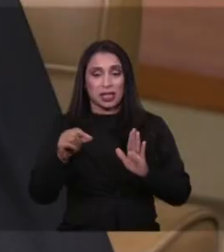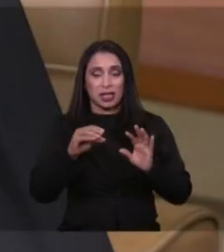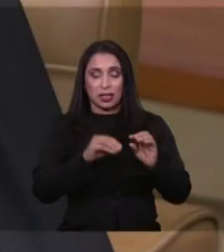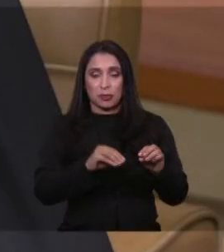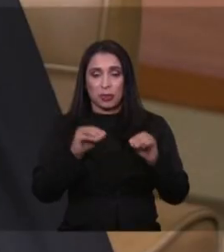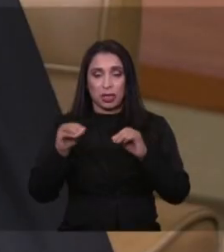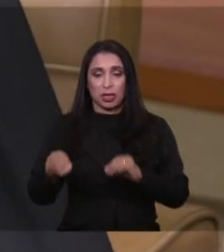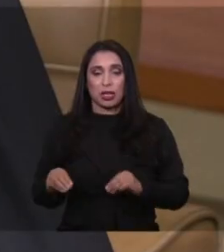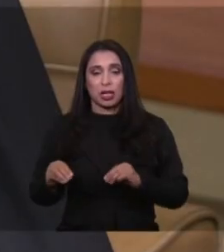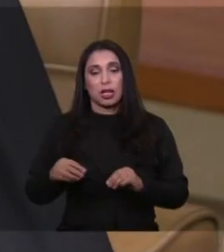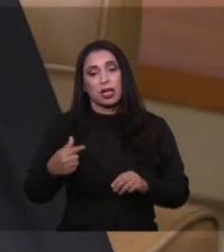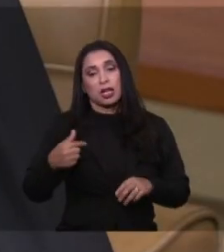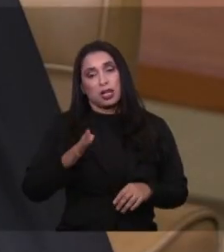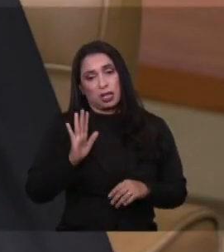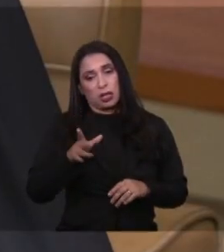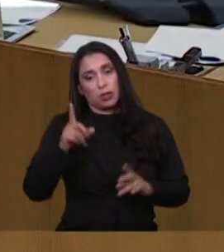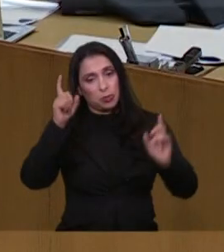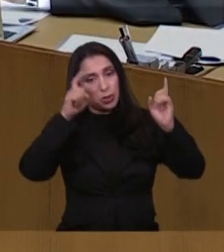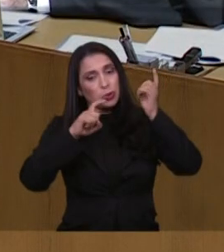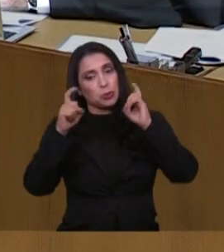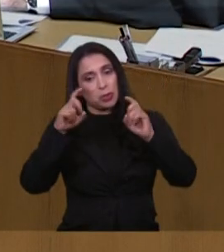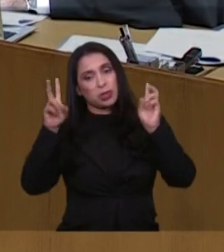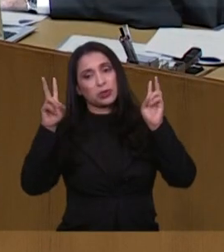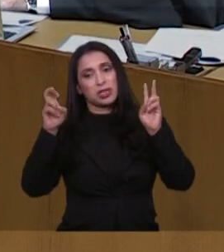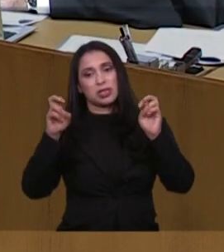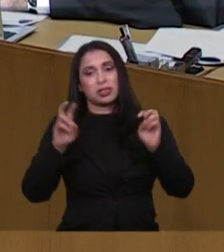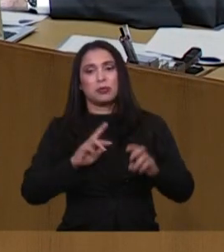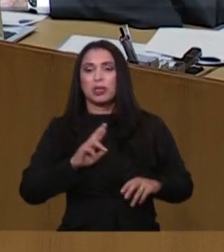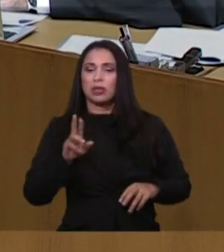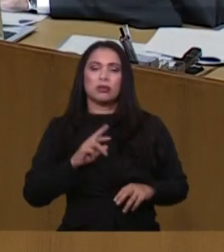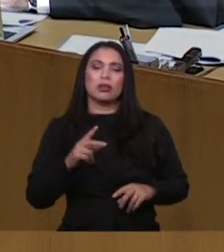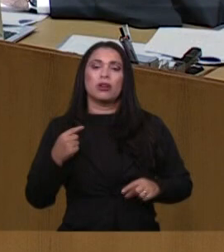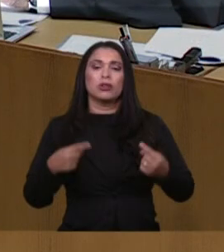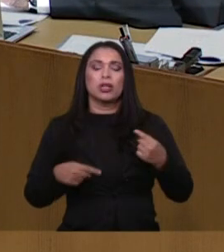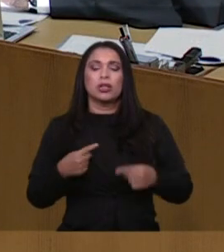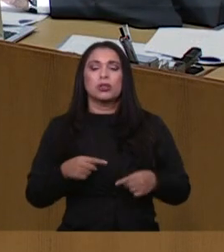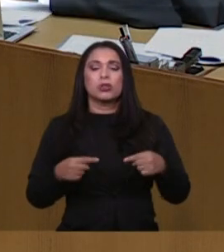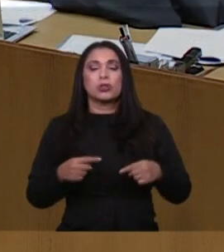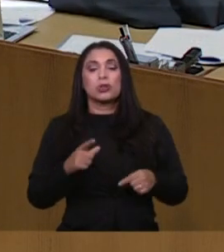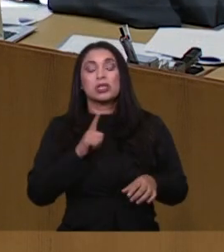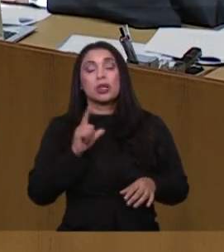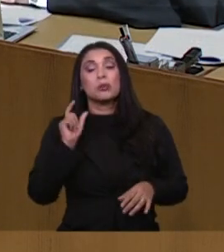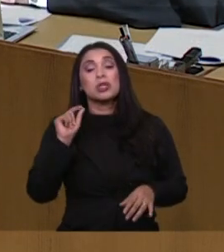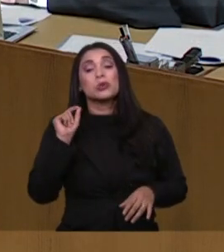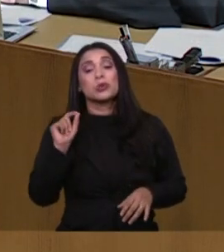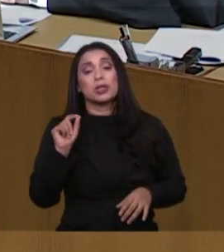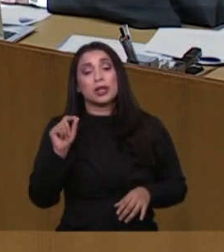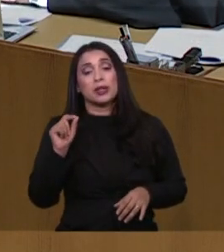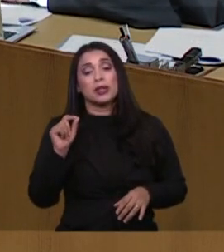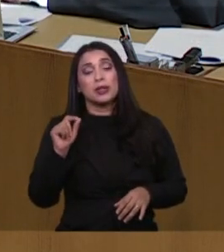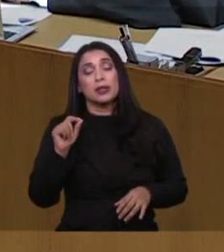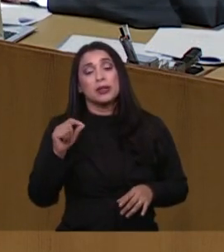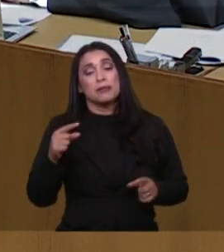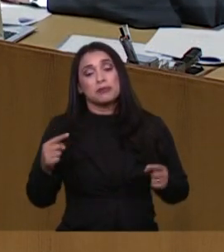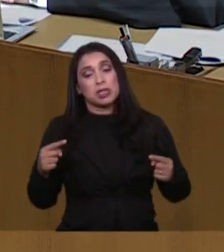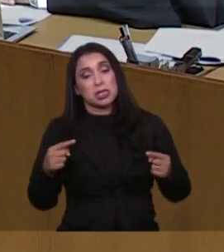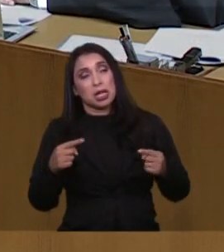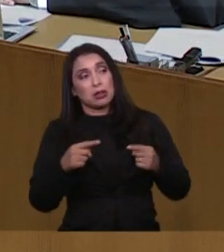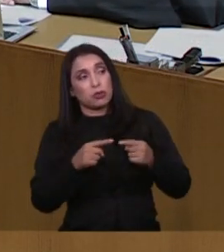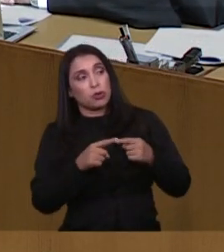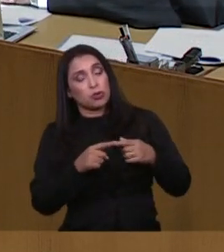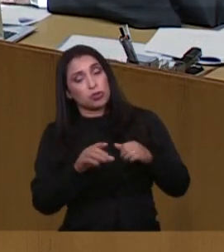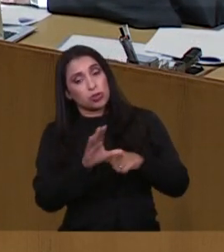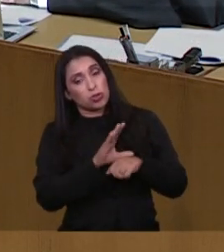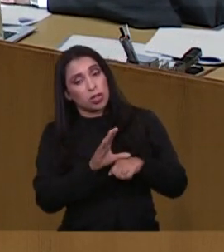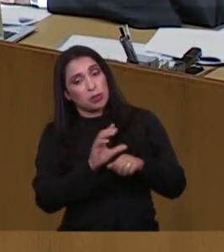caso, muito em função, não da discussão que estamos tendo agora, mas em função da questão da constitucionalidade ou não do